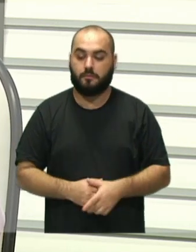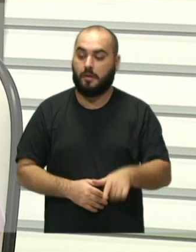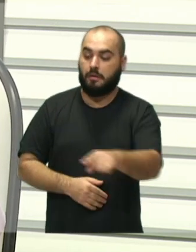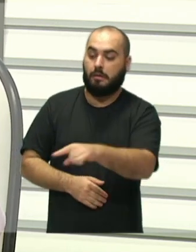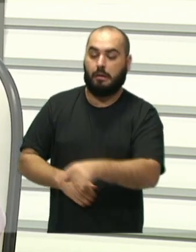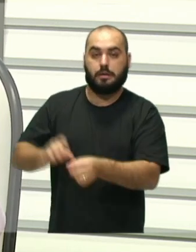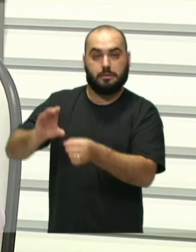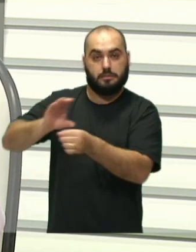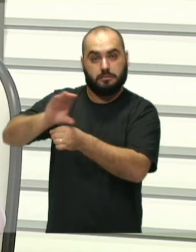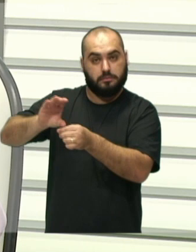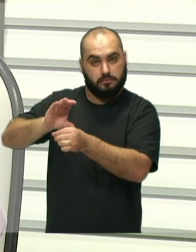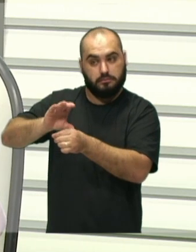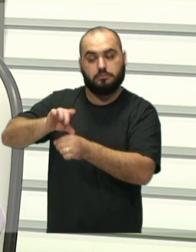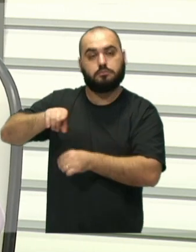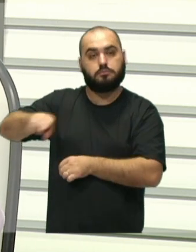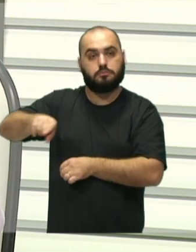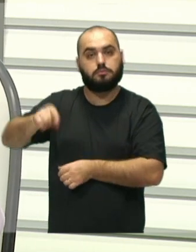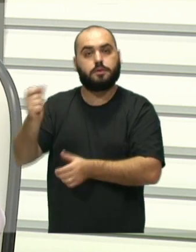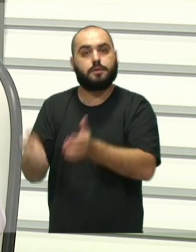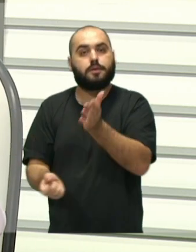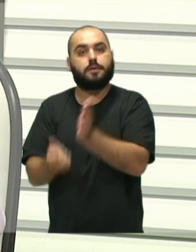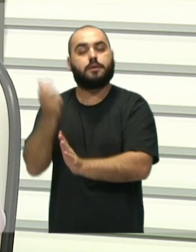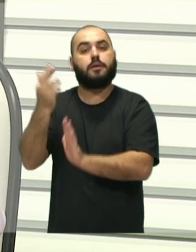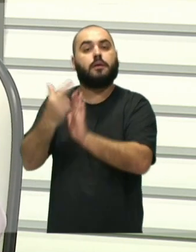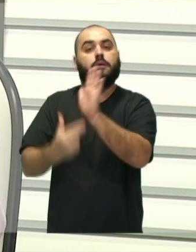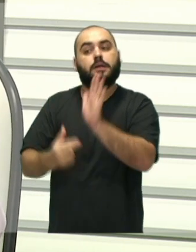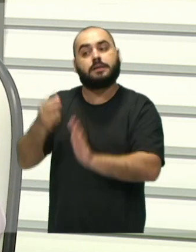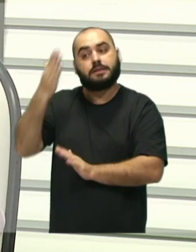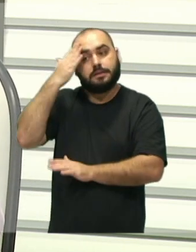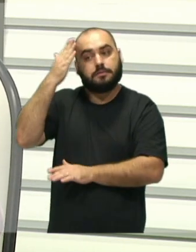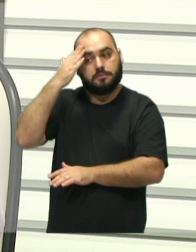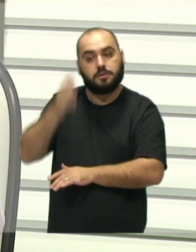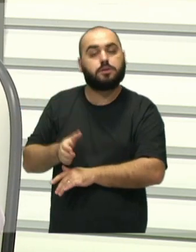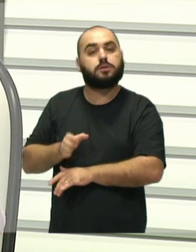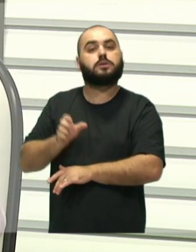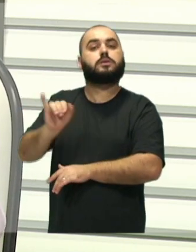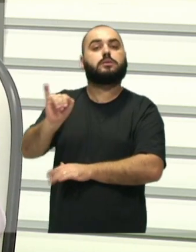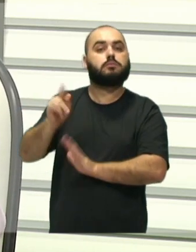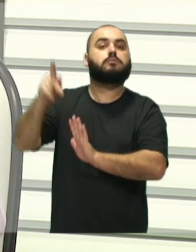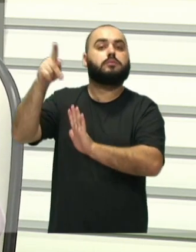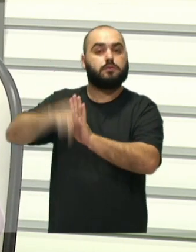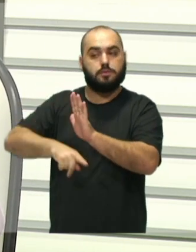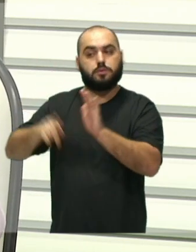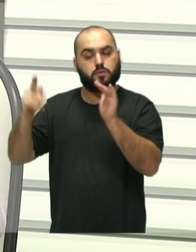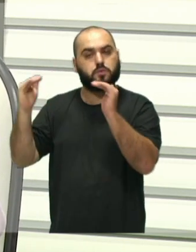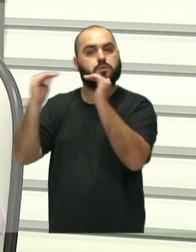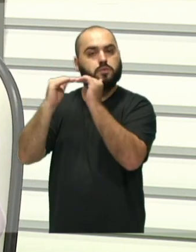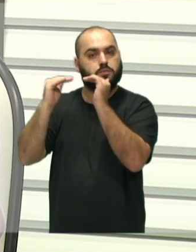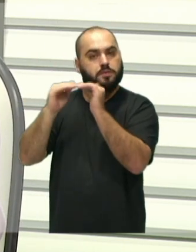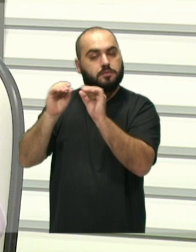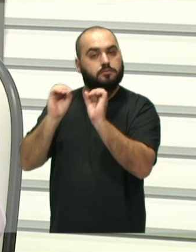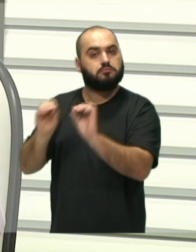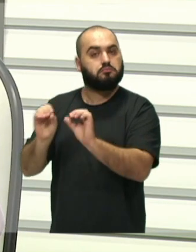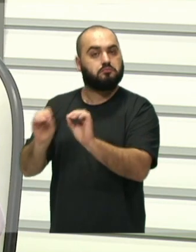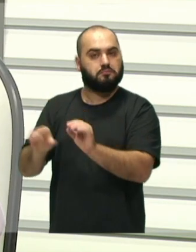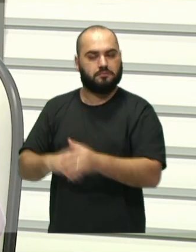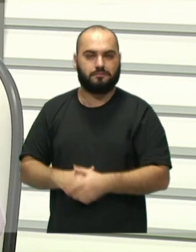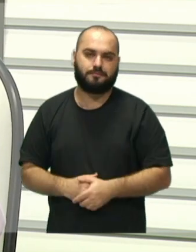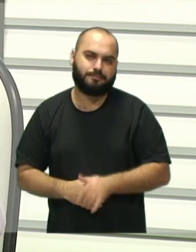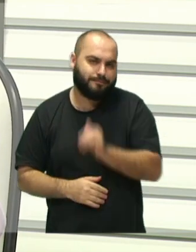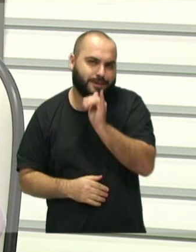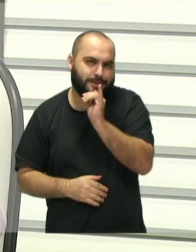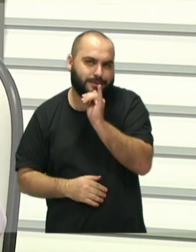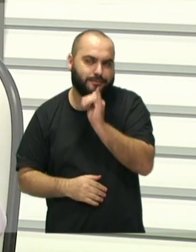técnica ela vai sim exarou parecer sobre o mérito se o projeto trata da educação lá estamos falando